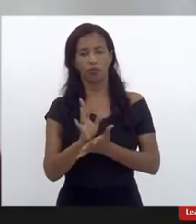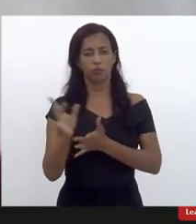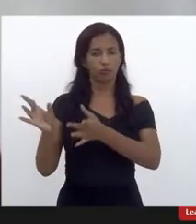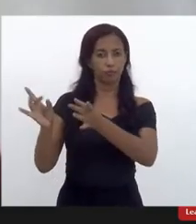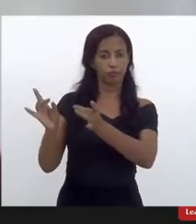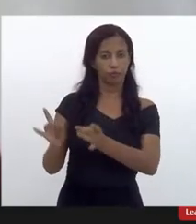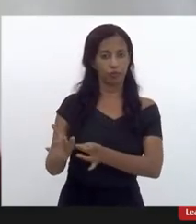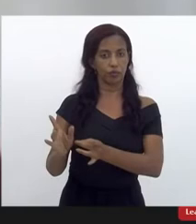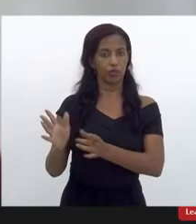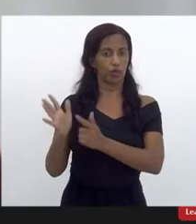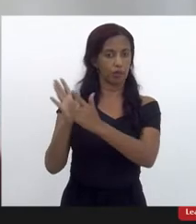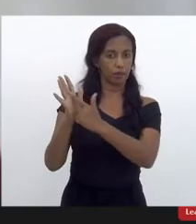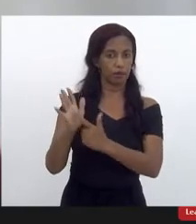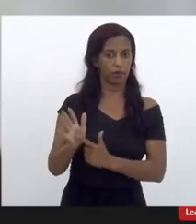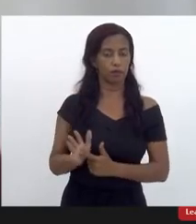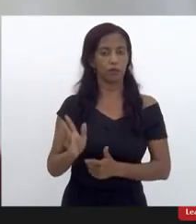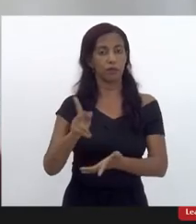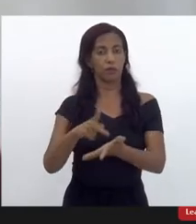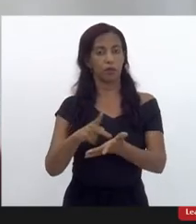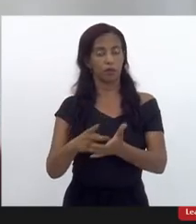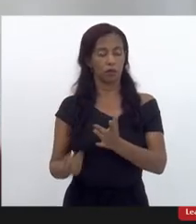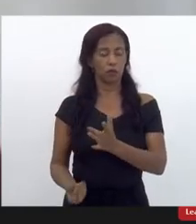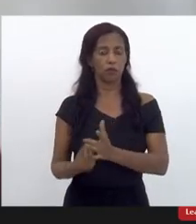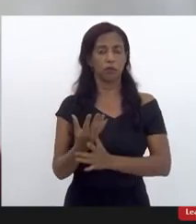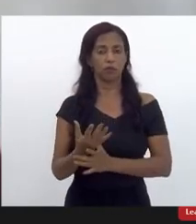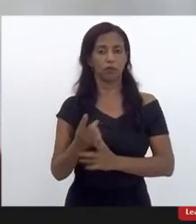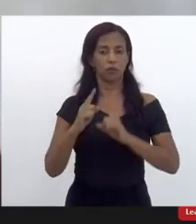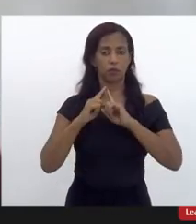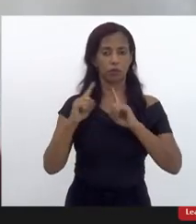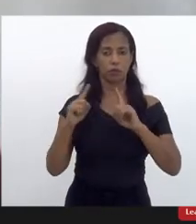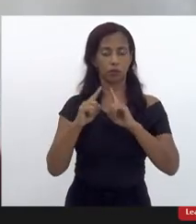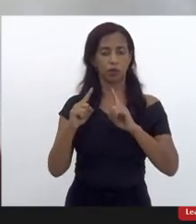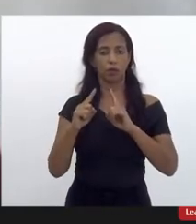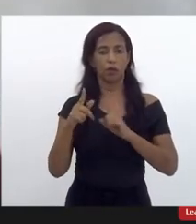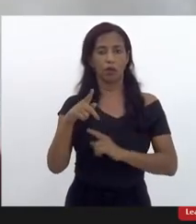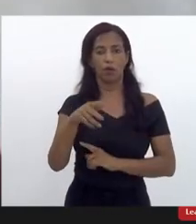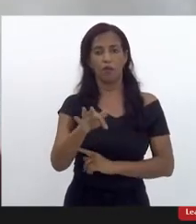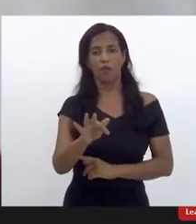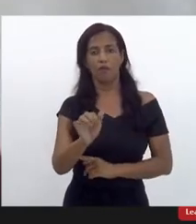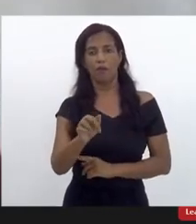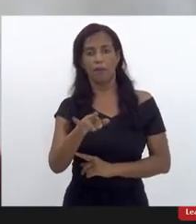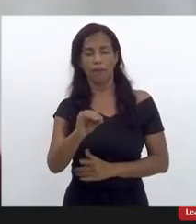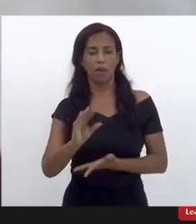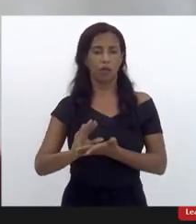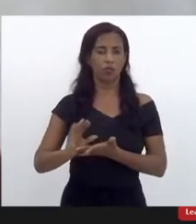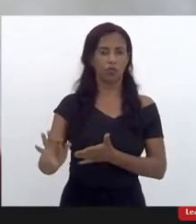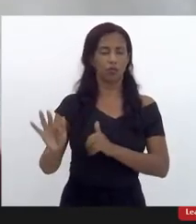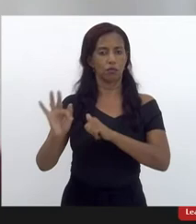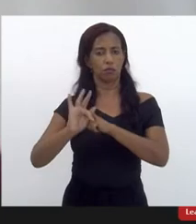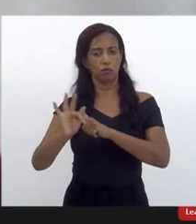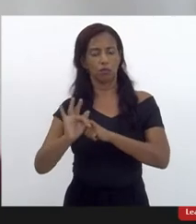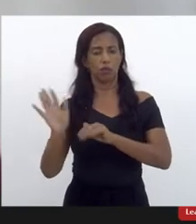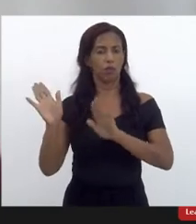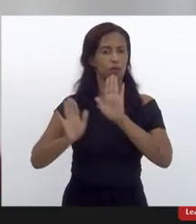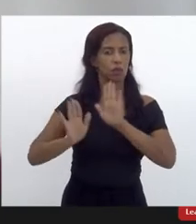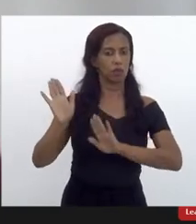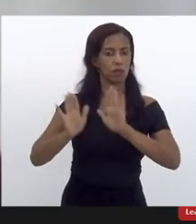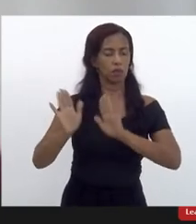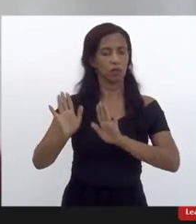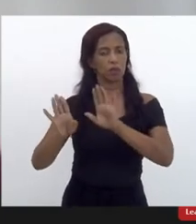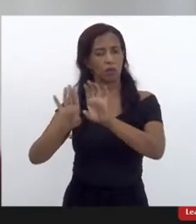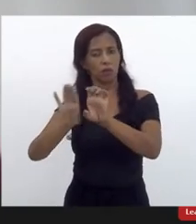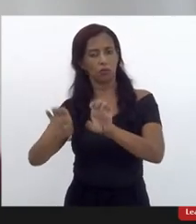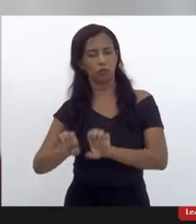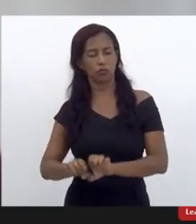levantadas. Realmente surgiram questionamentos sobre FAPERJ, auxílio tecnológico, licitações, estrutura